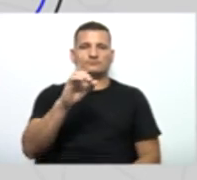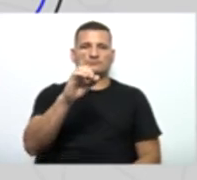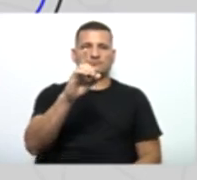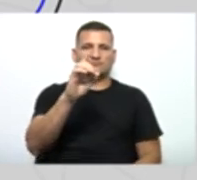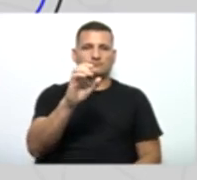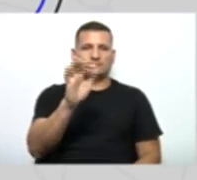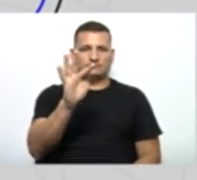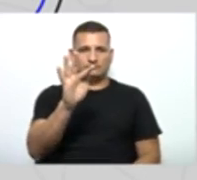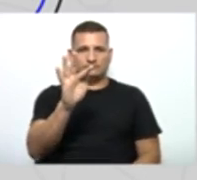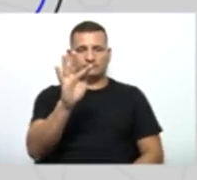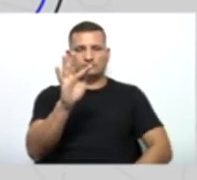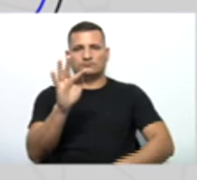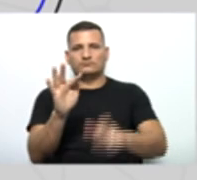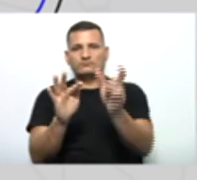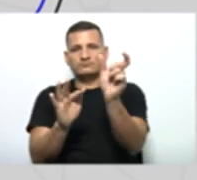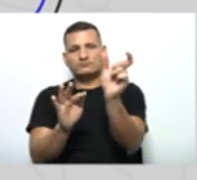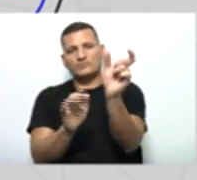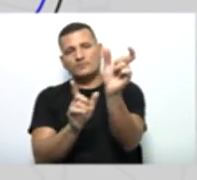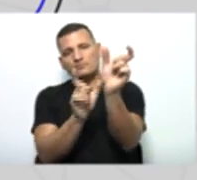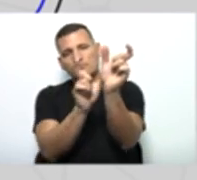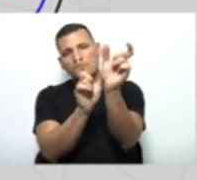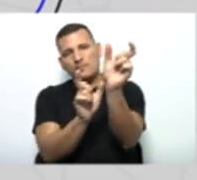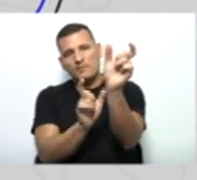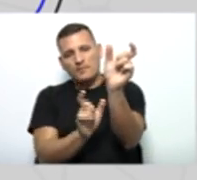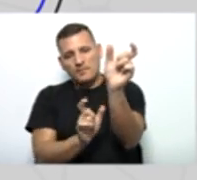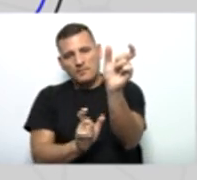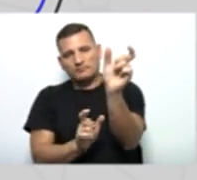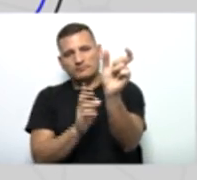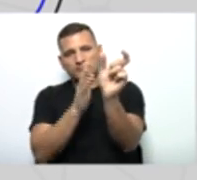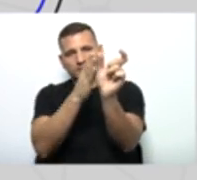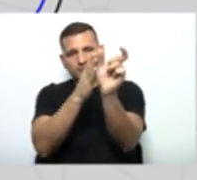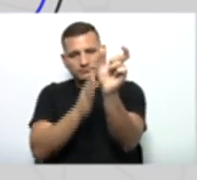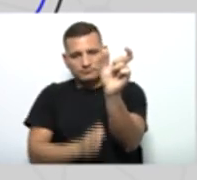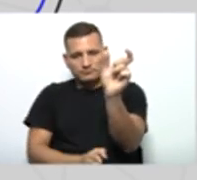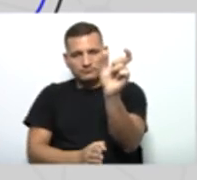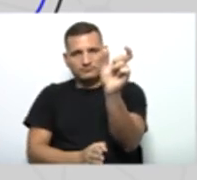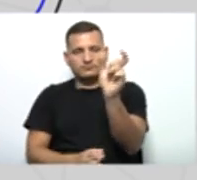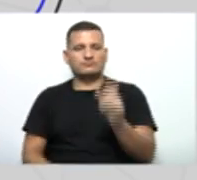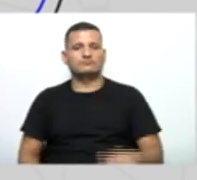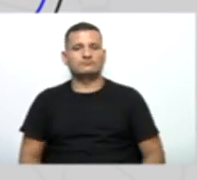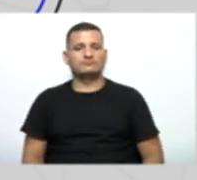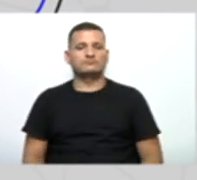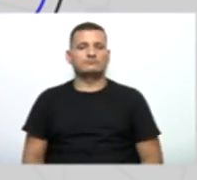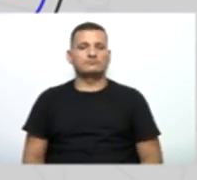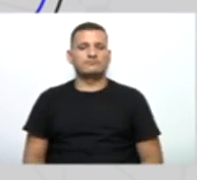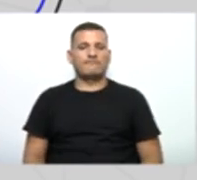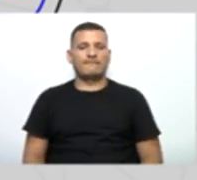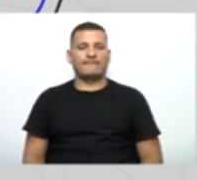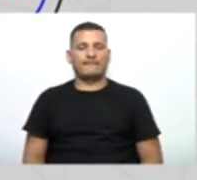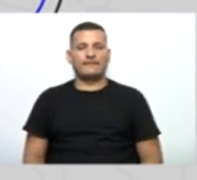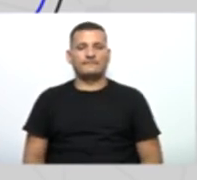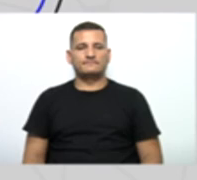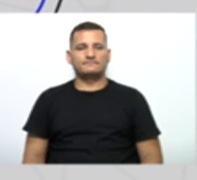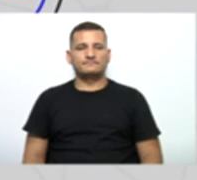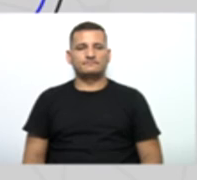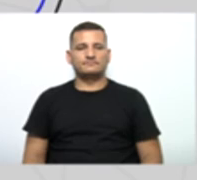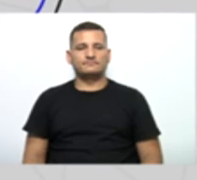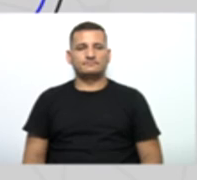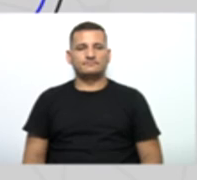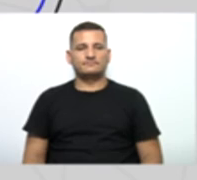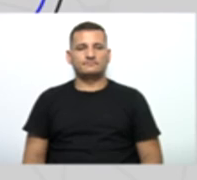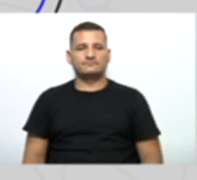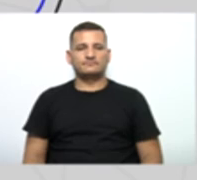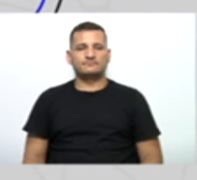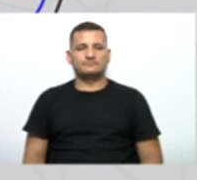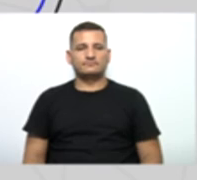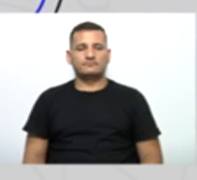defs. Então ele está bem aqui e a da classe está bem aqui. Tranquilo? Beleza? Então, fazendo essa